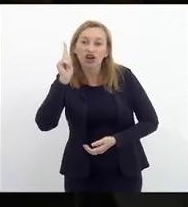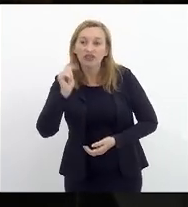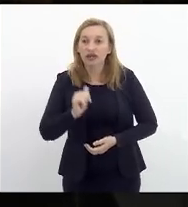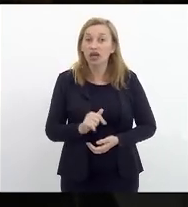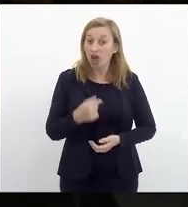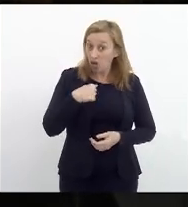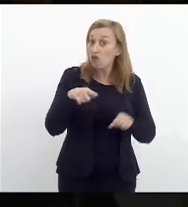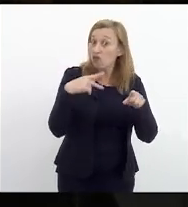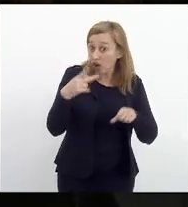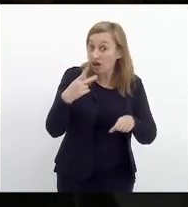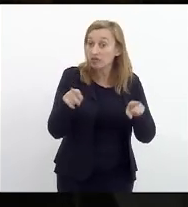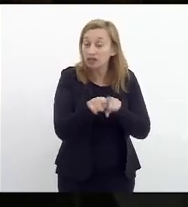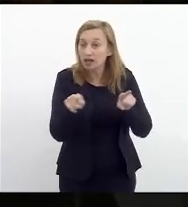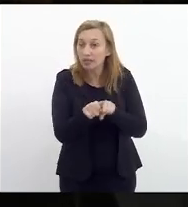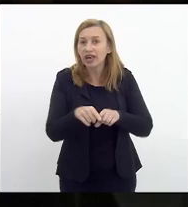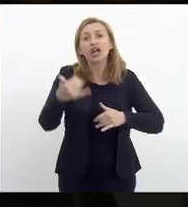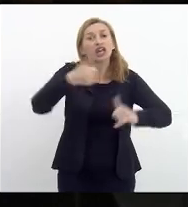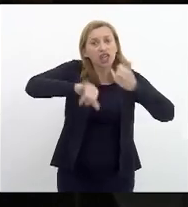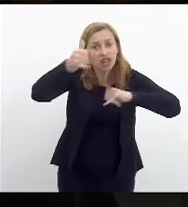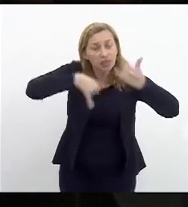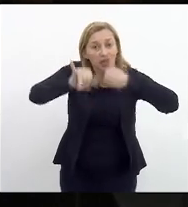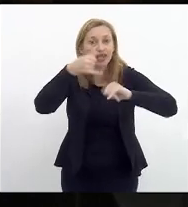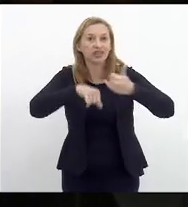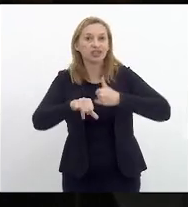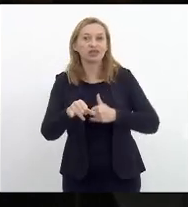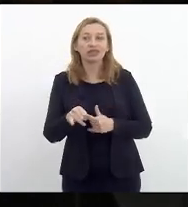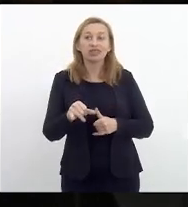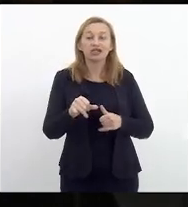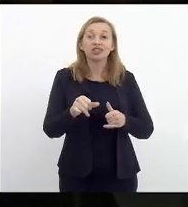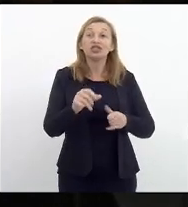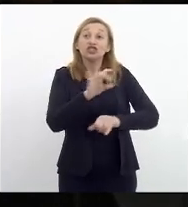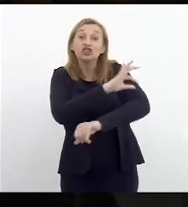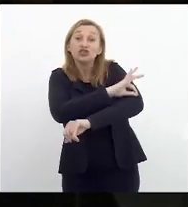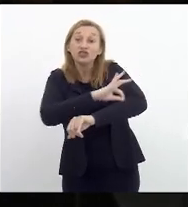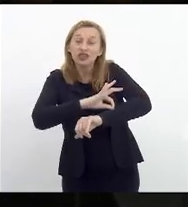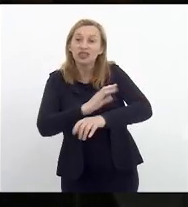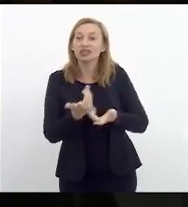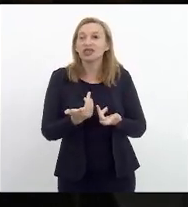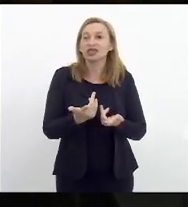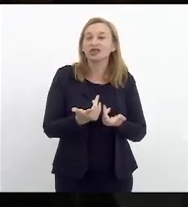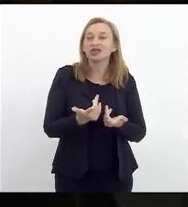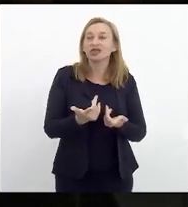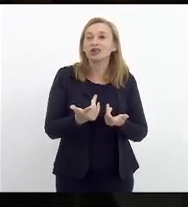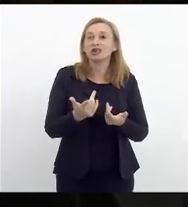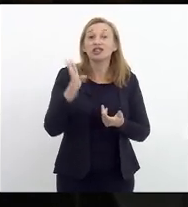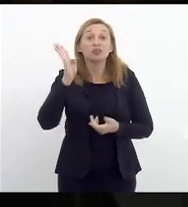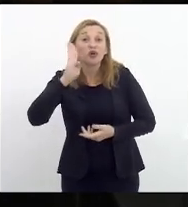falando também de química, de física, de biologia.